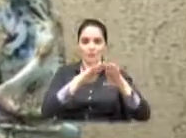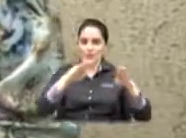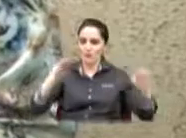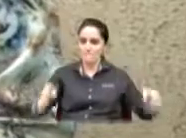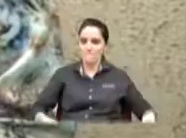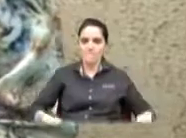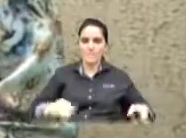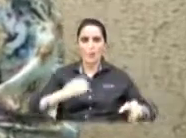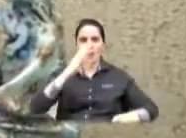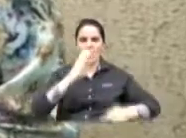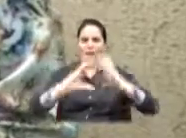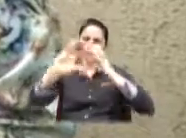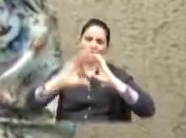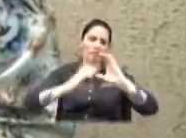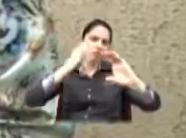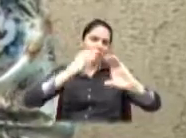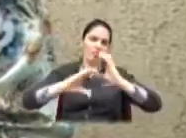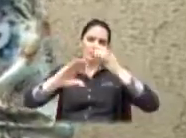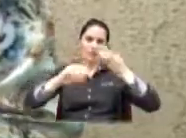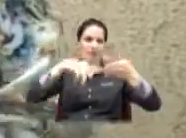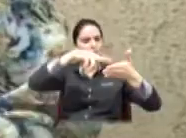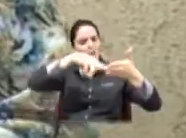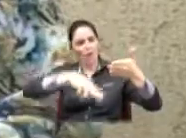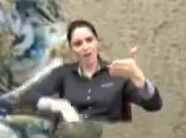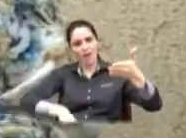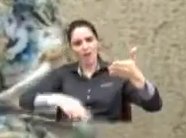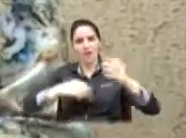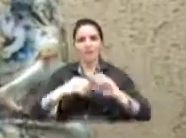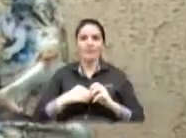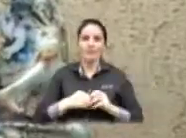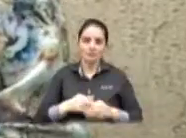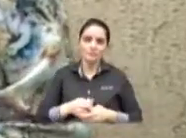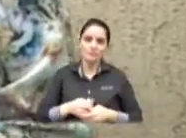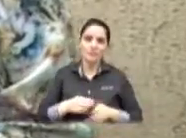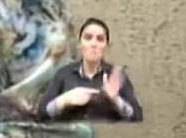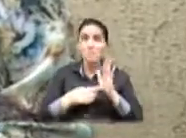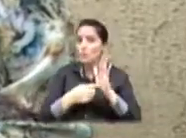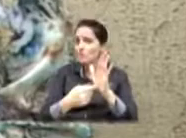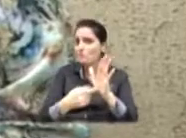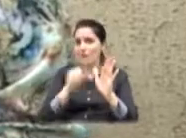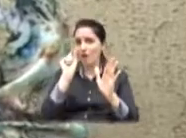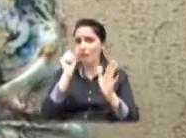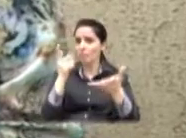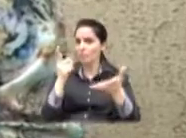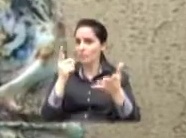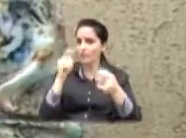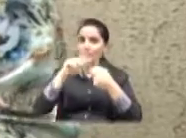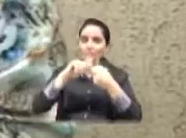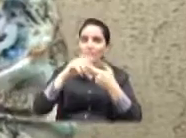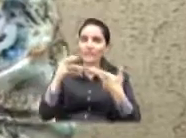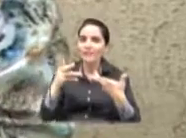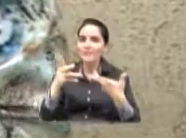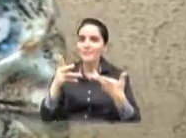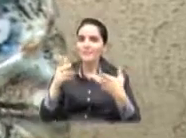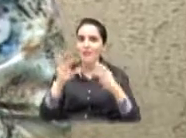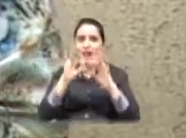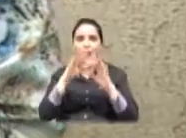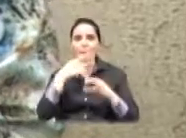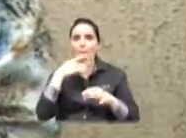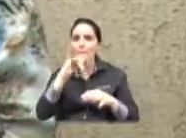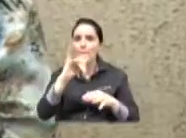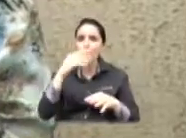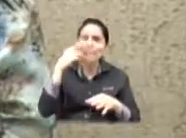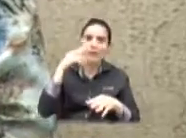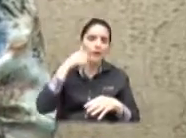cantar vai ler vai declamar vai mostrar aquilo que ele fez então o pai vai chegar lá e vai ter orgulho de ver o